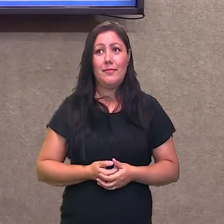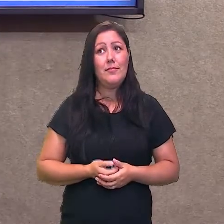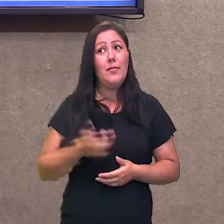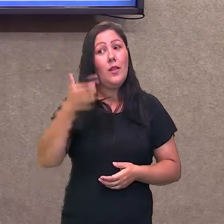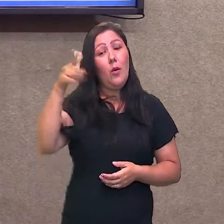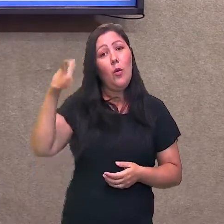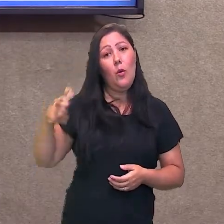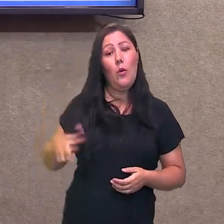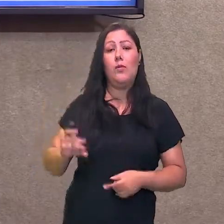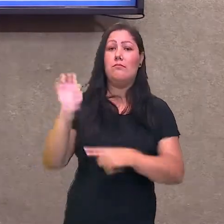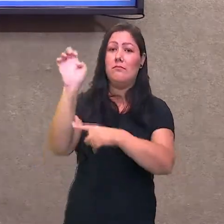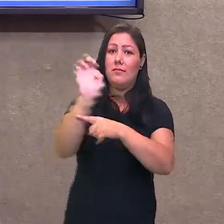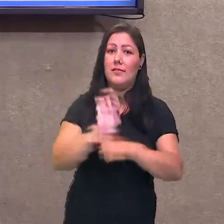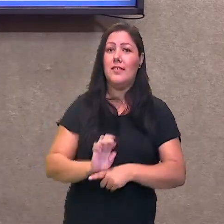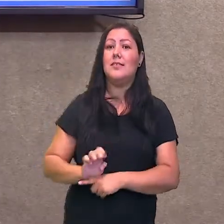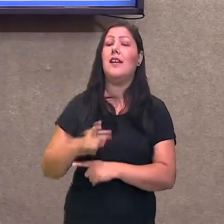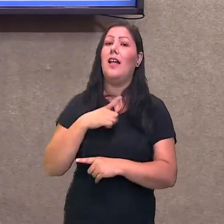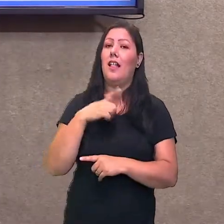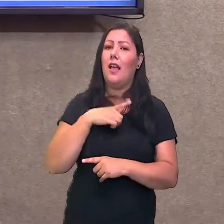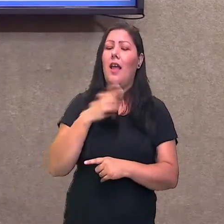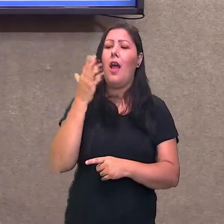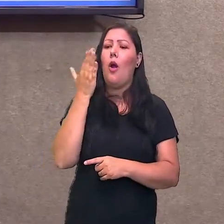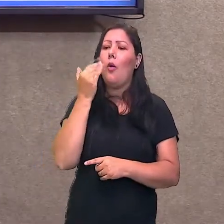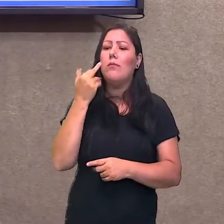vão falar outras comidas.